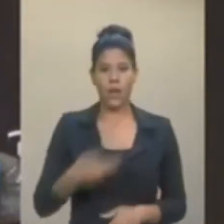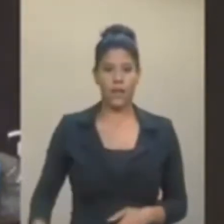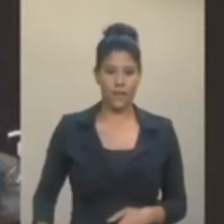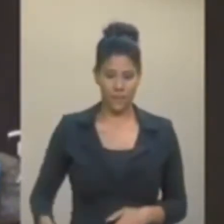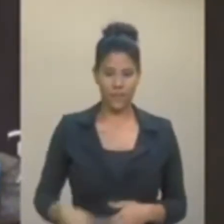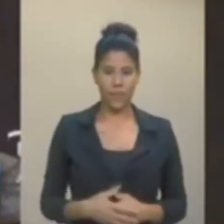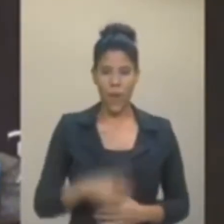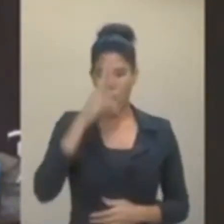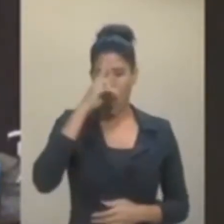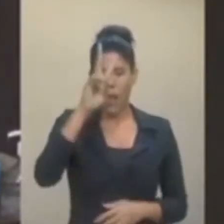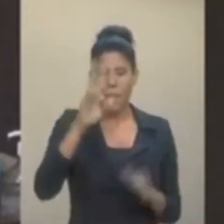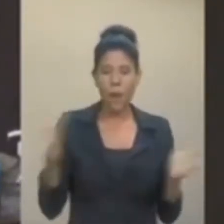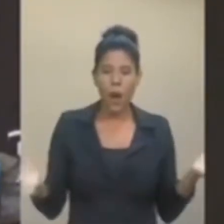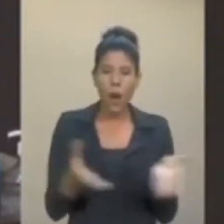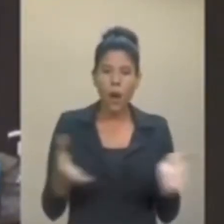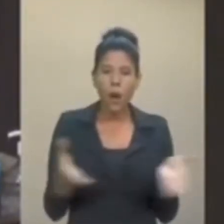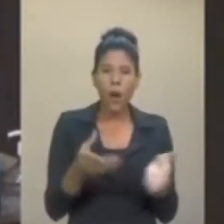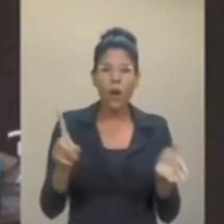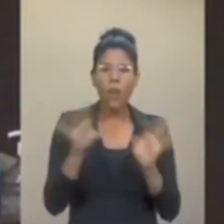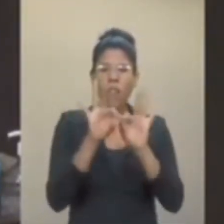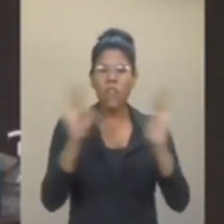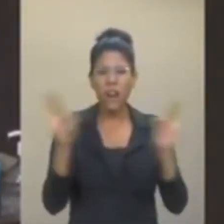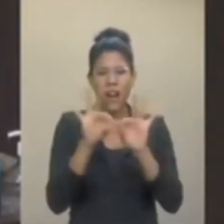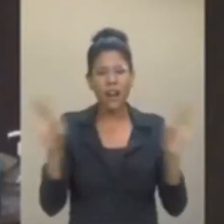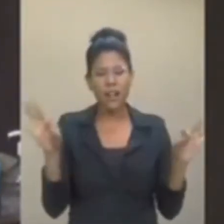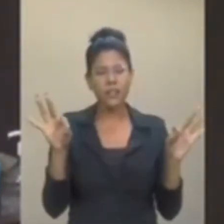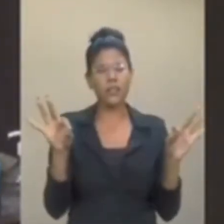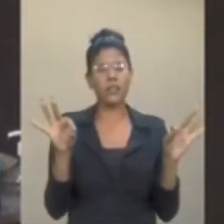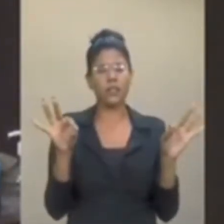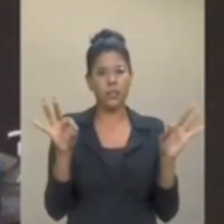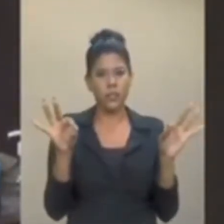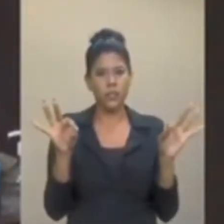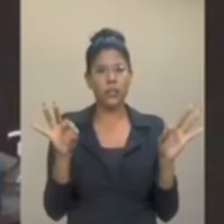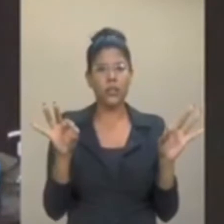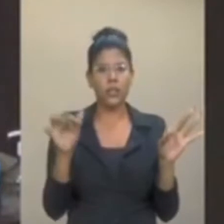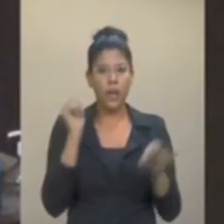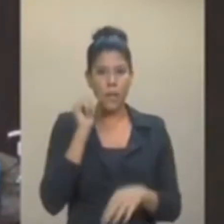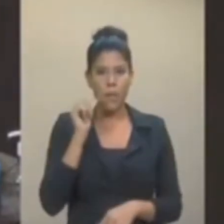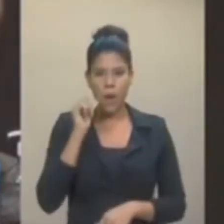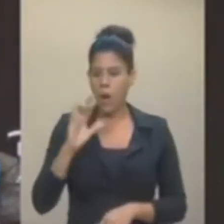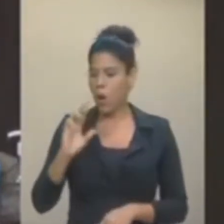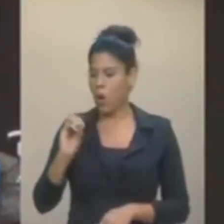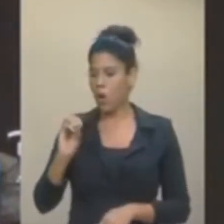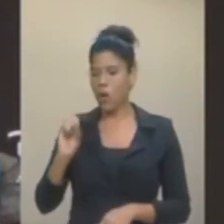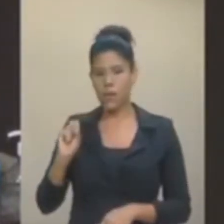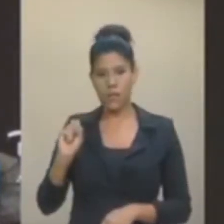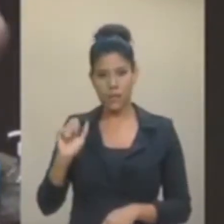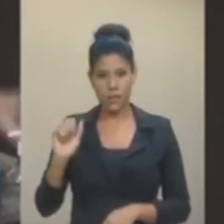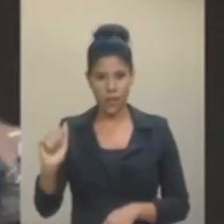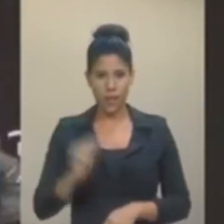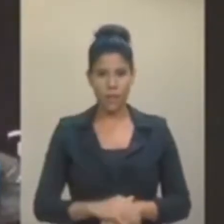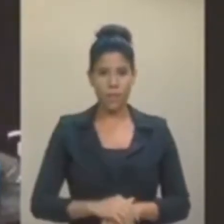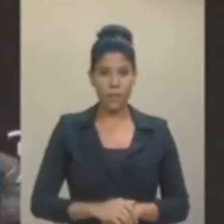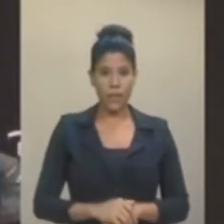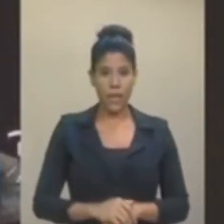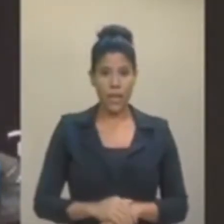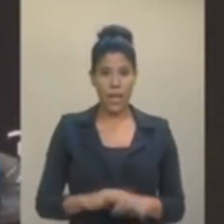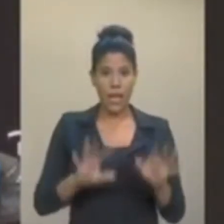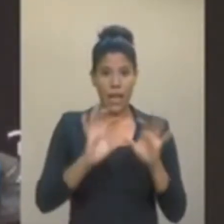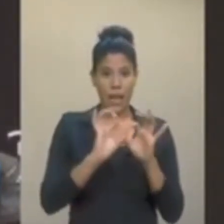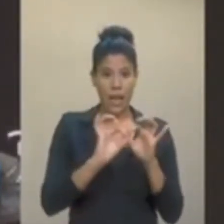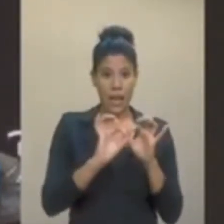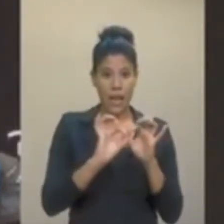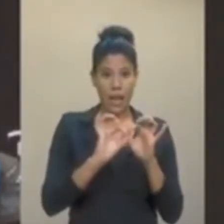lembro agora de uma frase monumental da polonesa Rosa Luxemburgo. A liberdade é